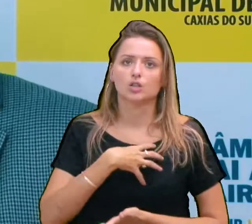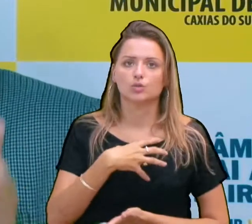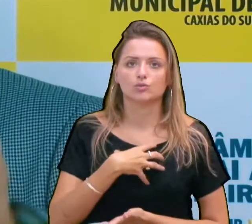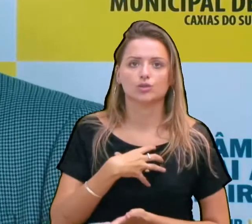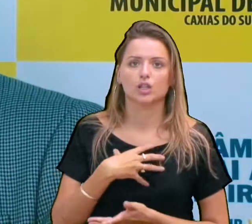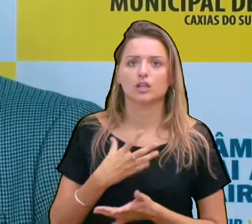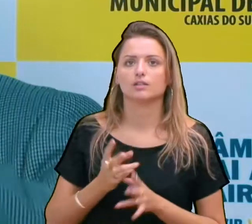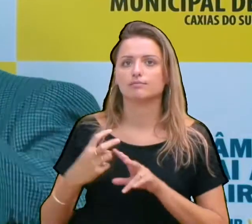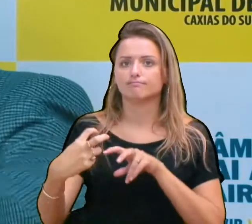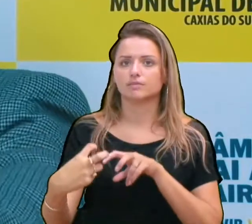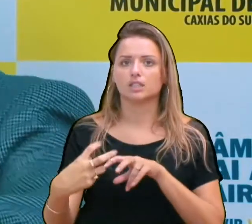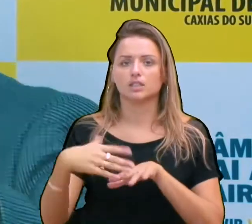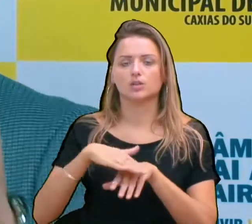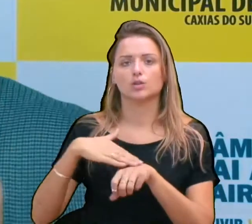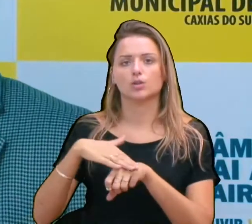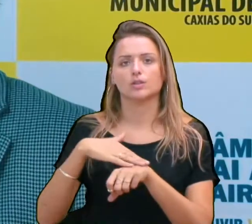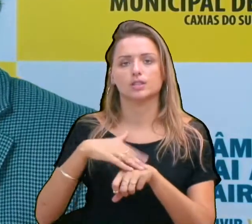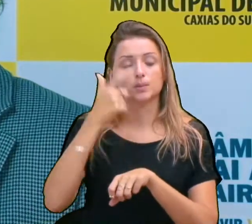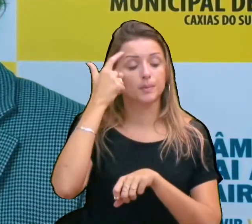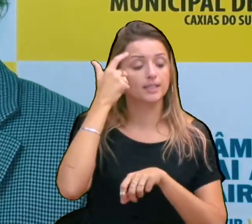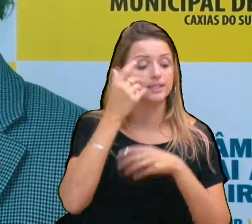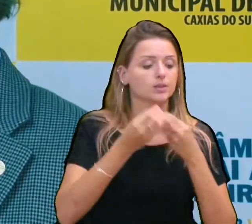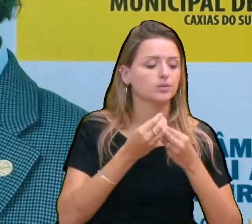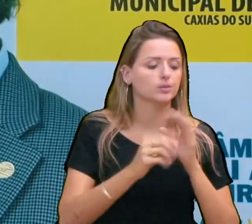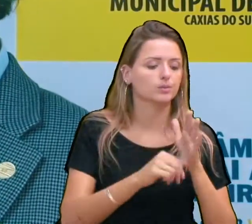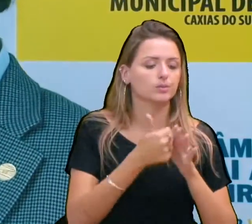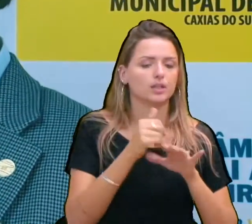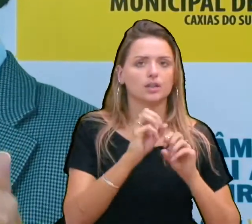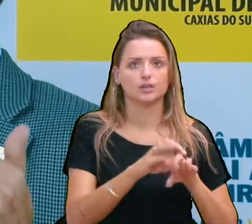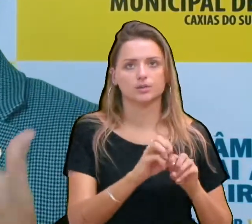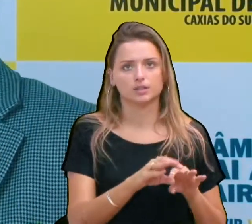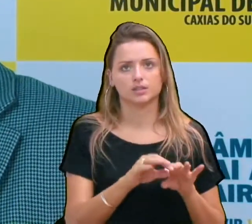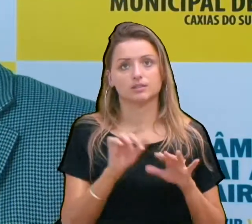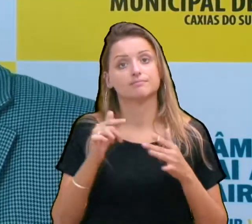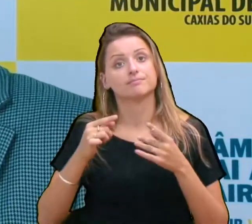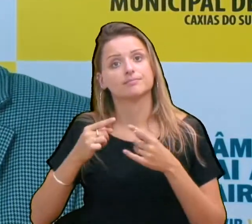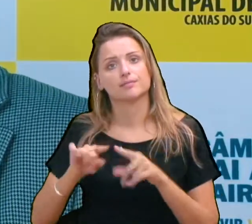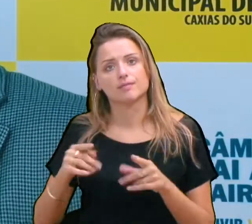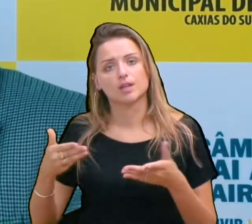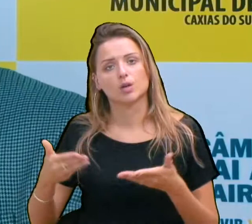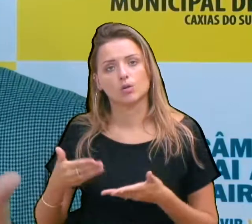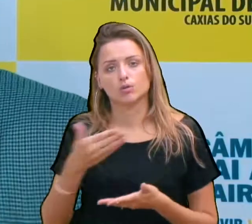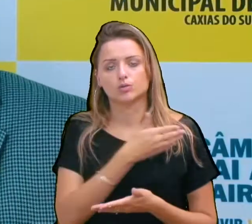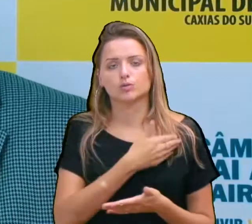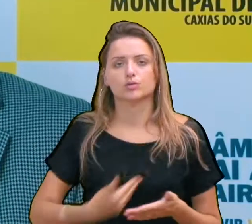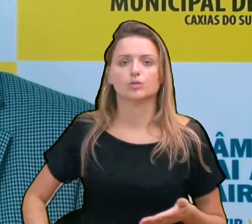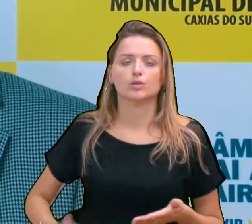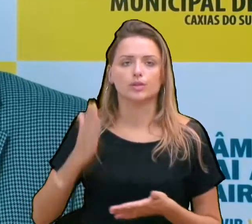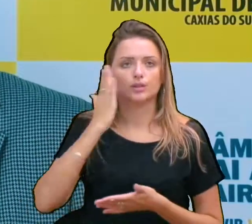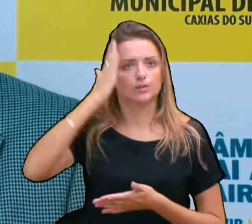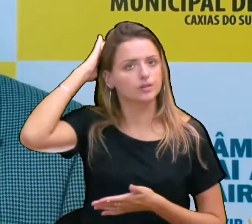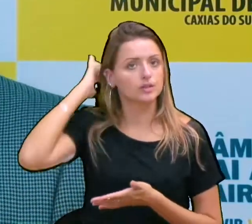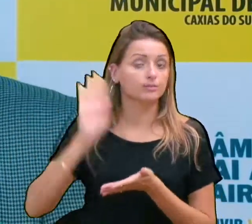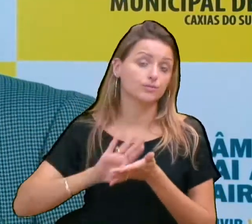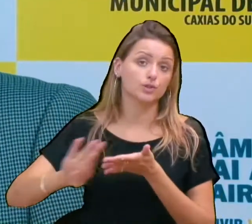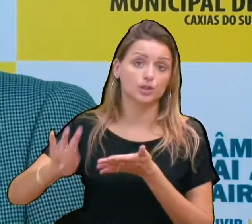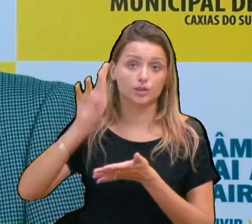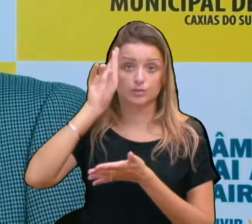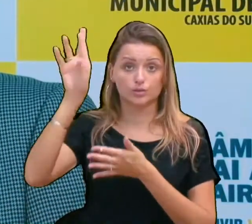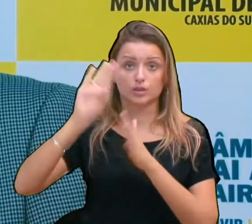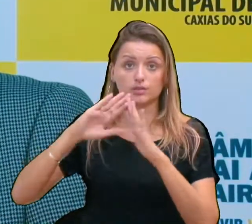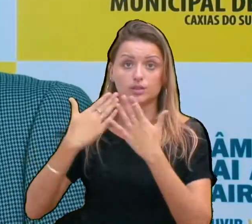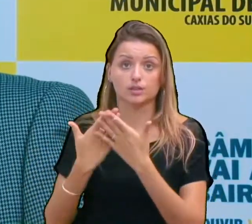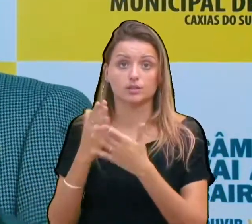quê? Sempre pensando na questão da educação. E, infelizmente, essa administração está tirando diretores de